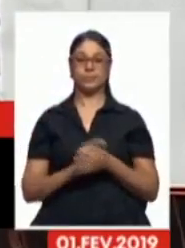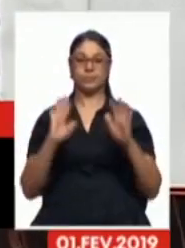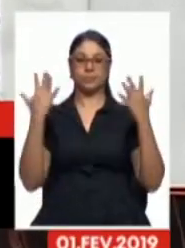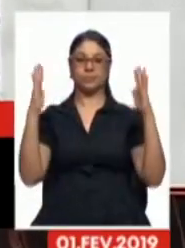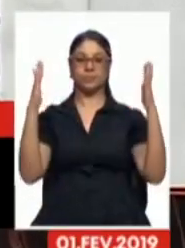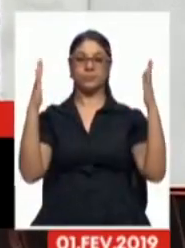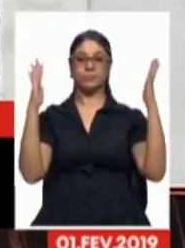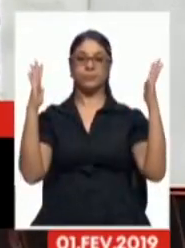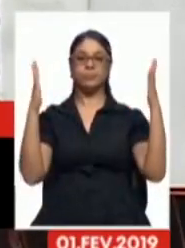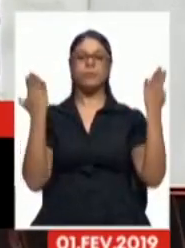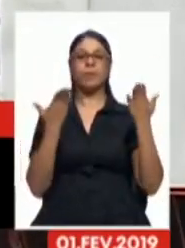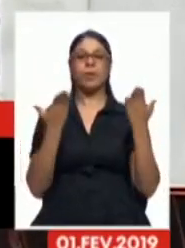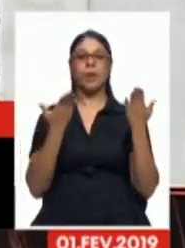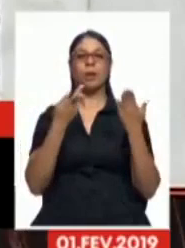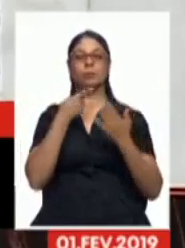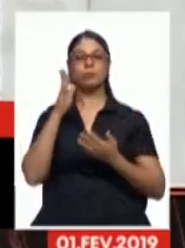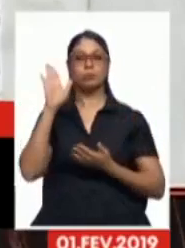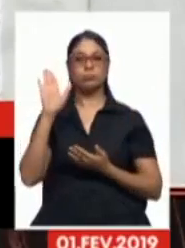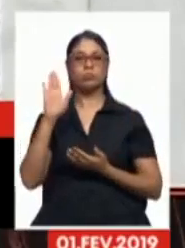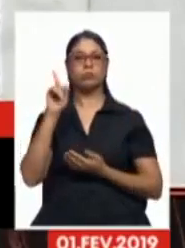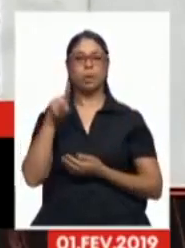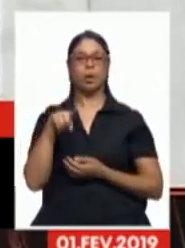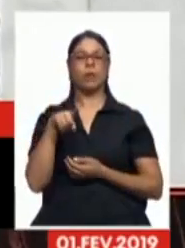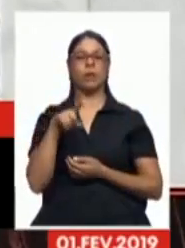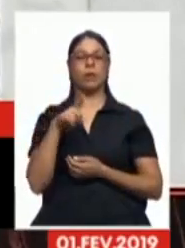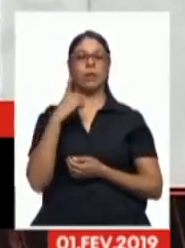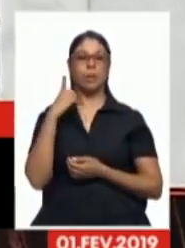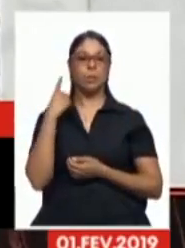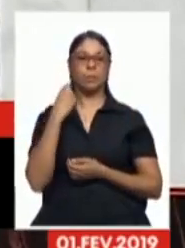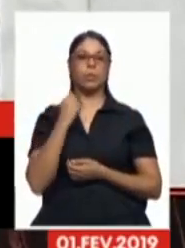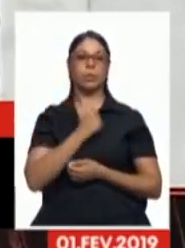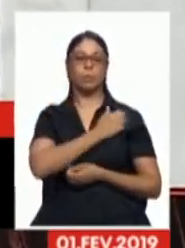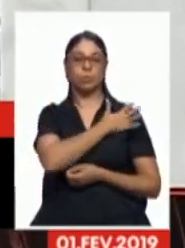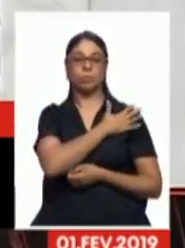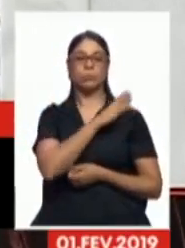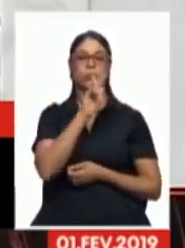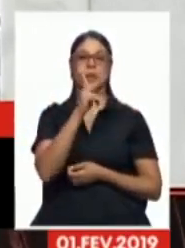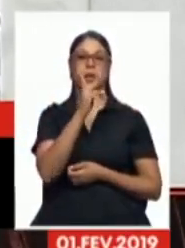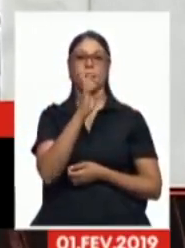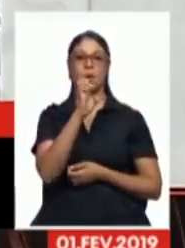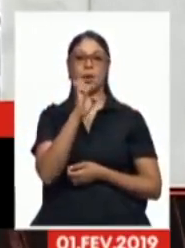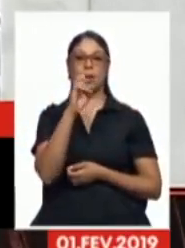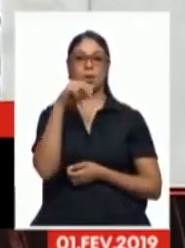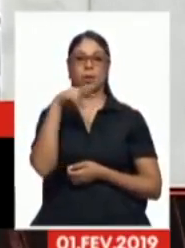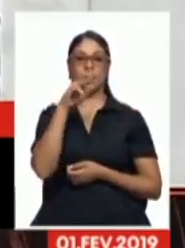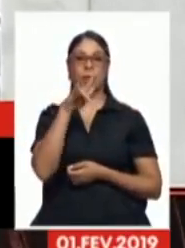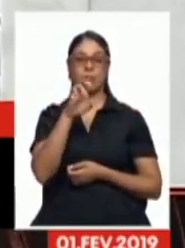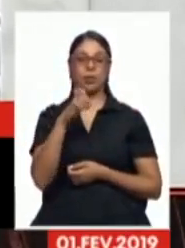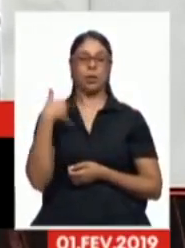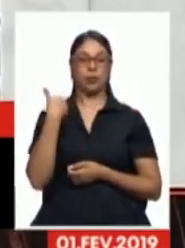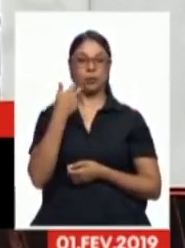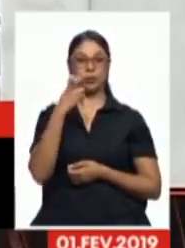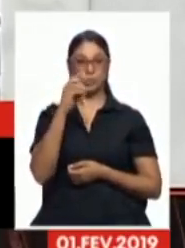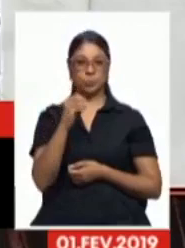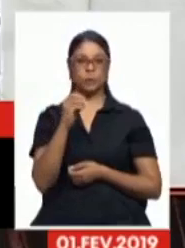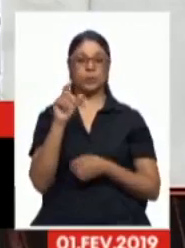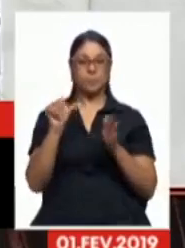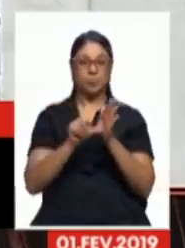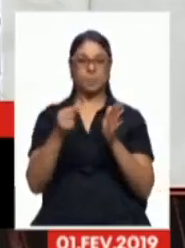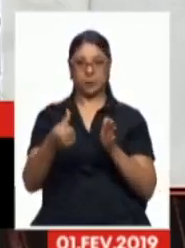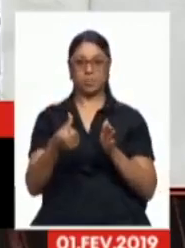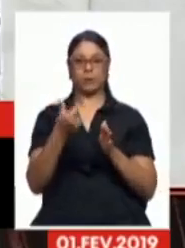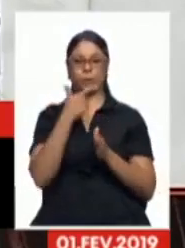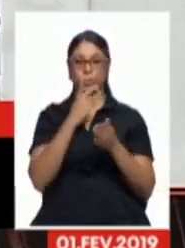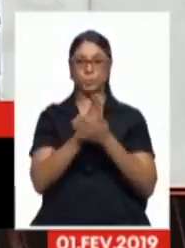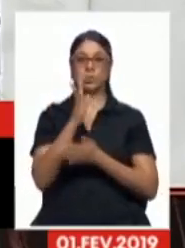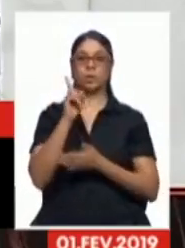Prestou juramento o deputado Coronel Henrique, do PSL. Ele é de Barbacena, tem 50 anos e foi eleito para o primeiro mandato. É coronel